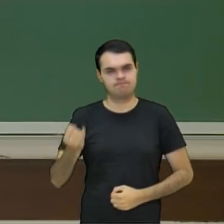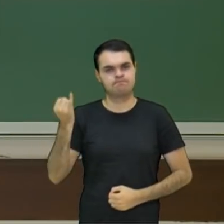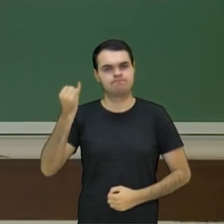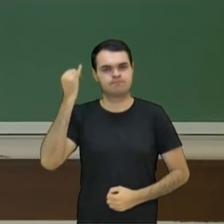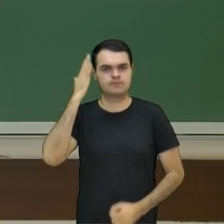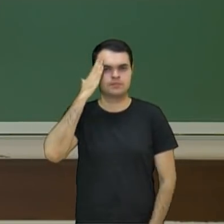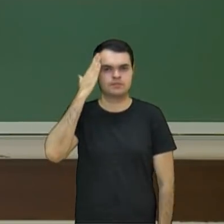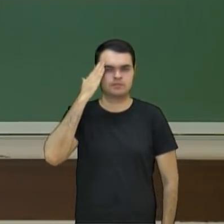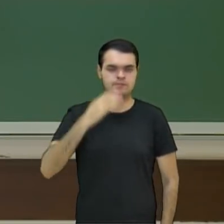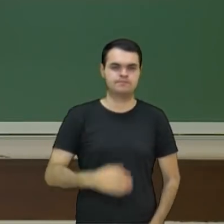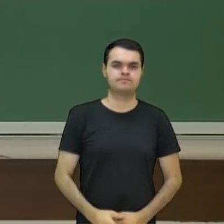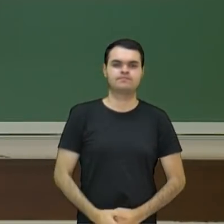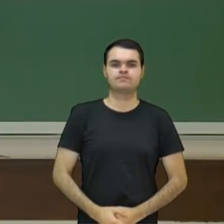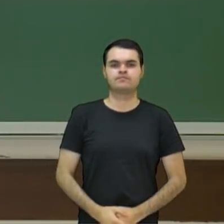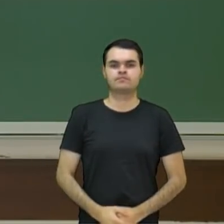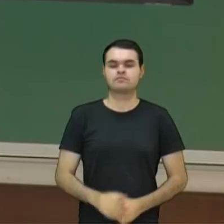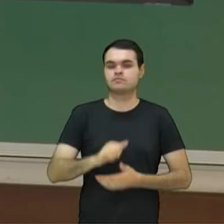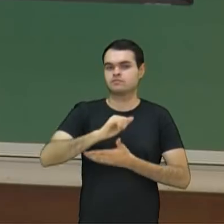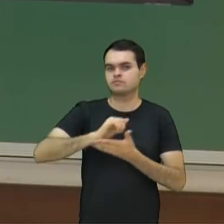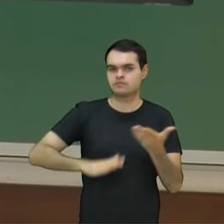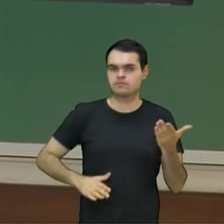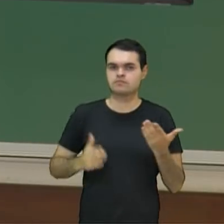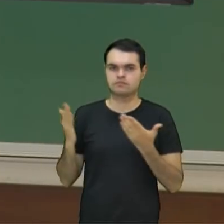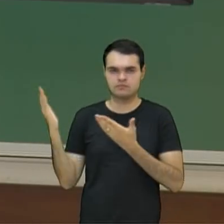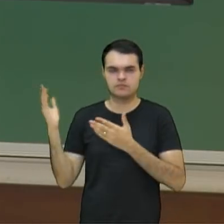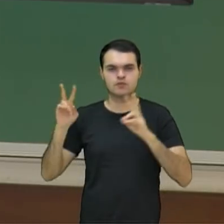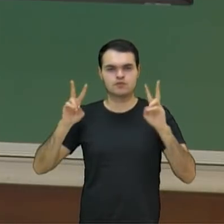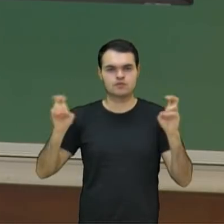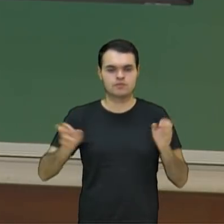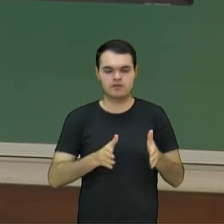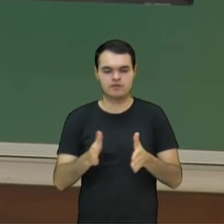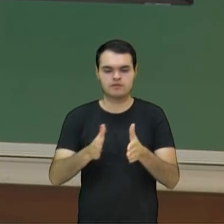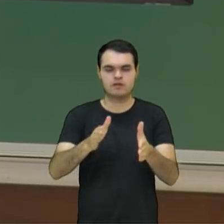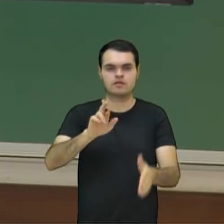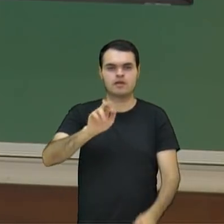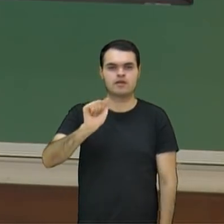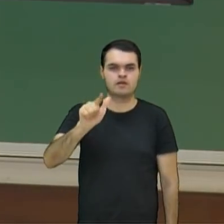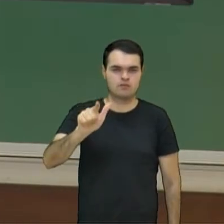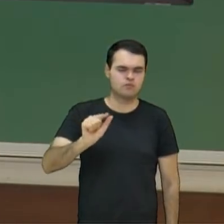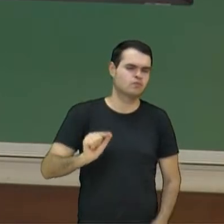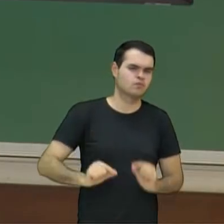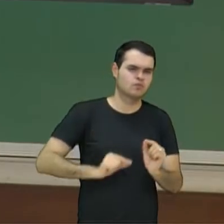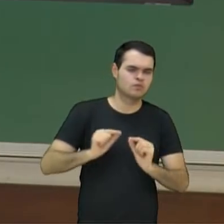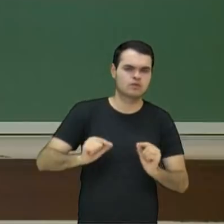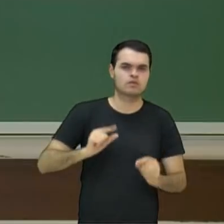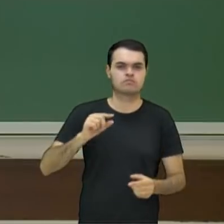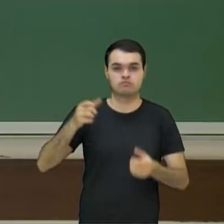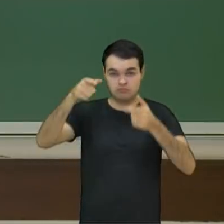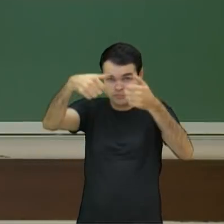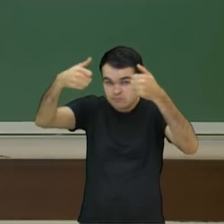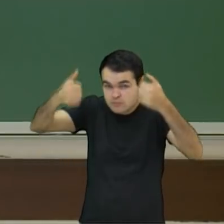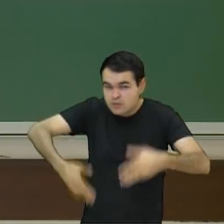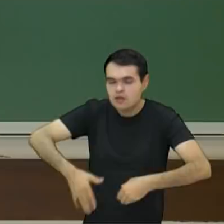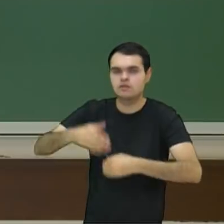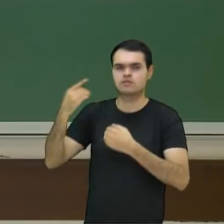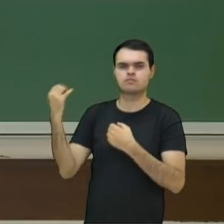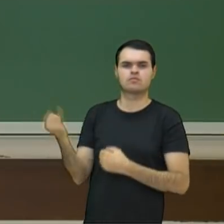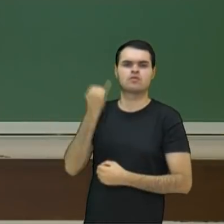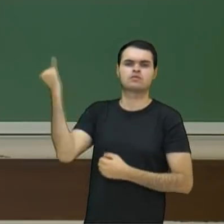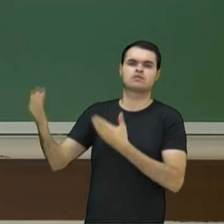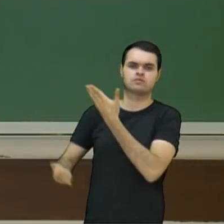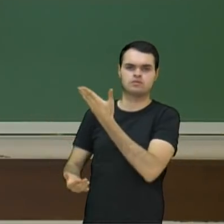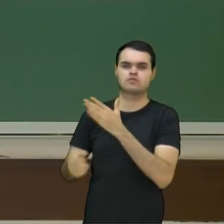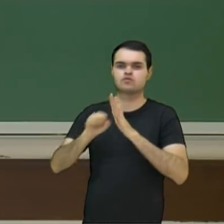ali essa questão. Atividades, então, ali sobre a Estrada Real. Vocês vão explicar a importância da Estrada Real